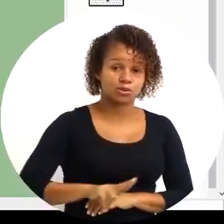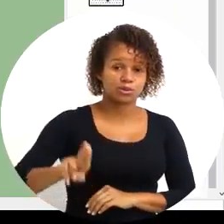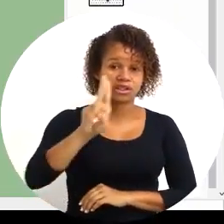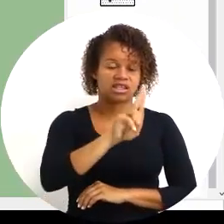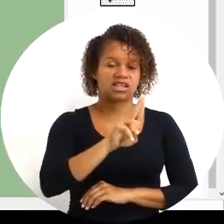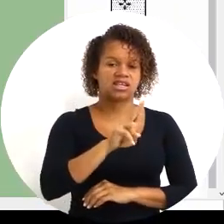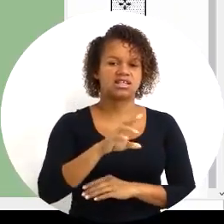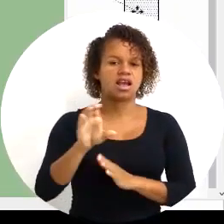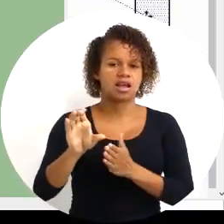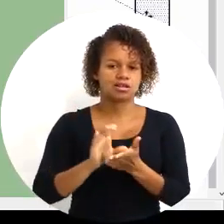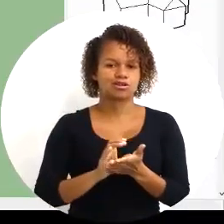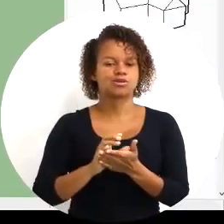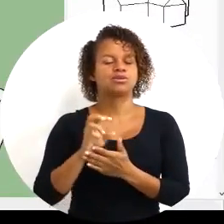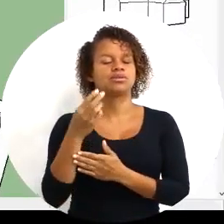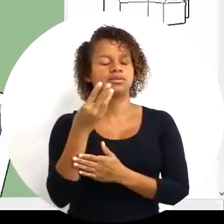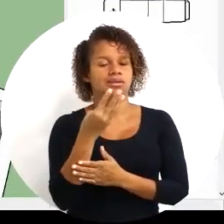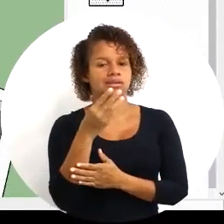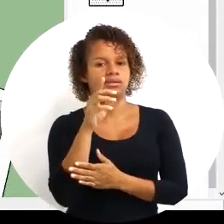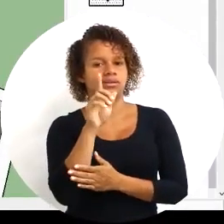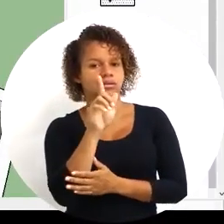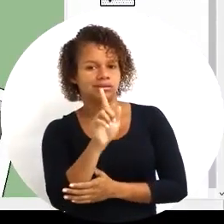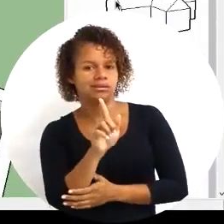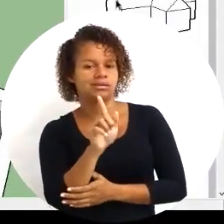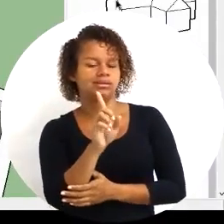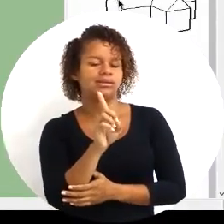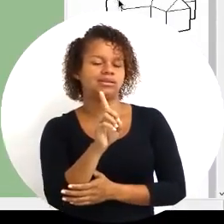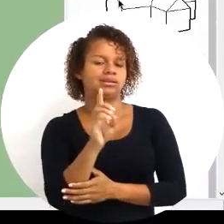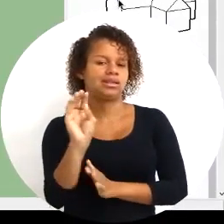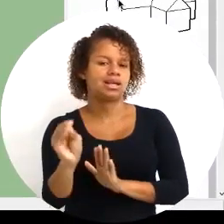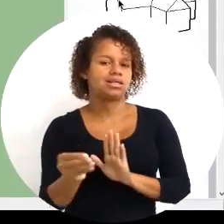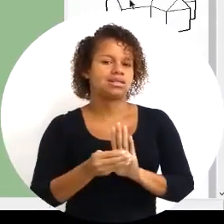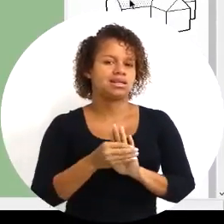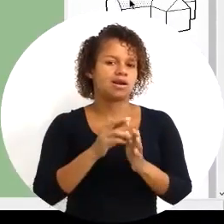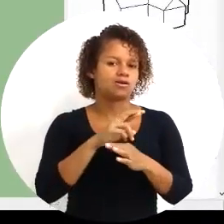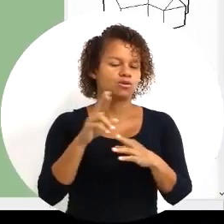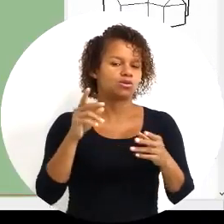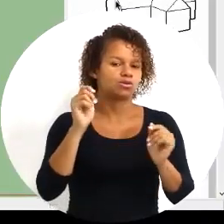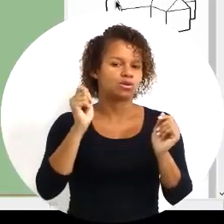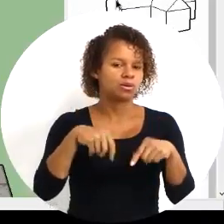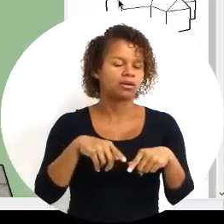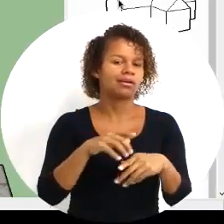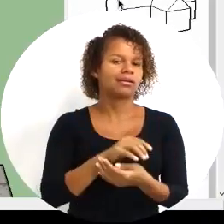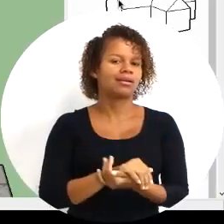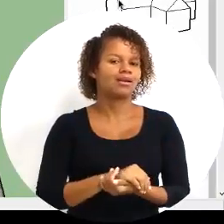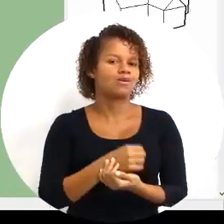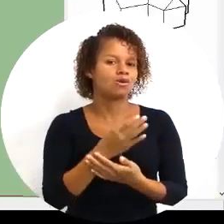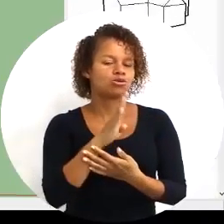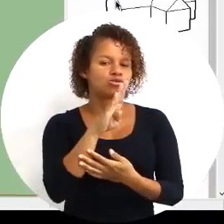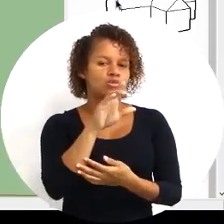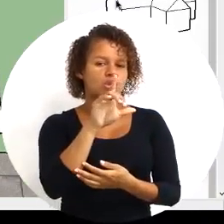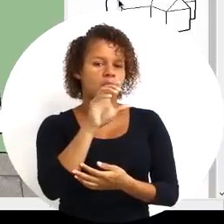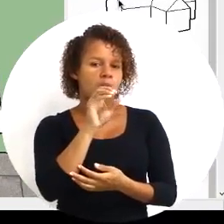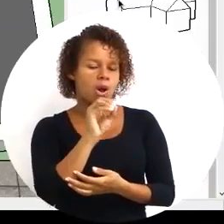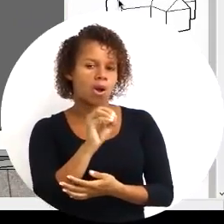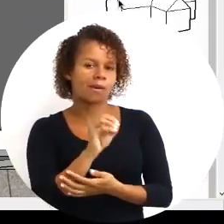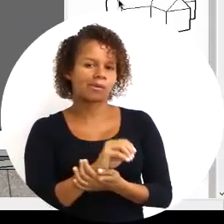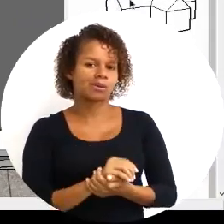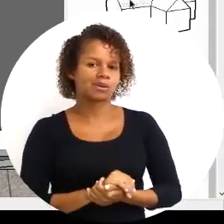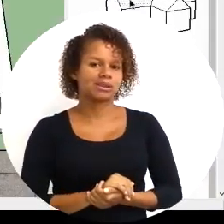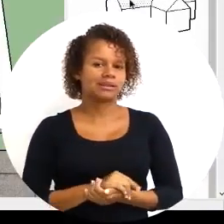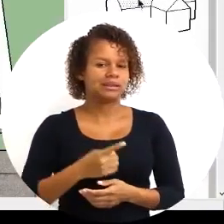vocês utilizem esse recurso do 3D Warehouse e insiram os outros componentes, outros